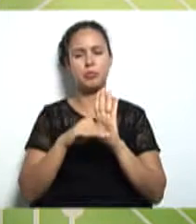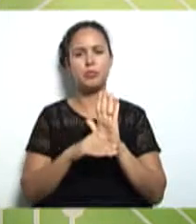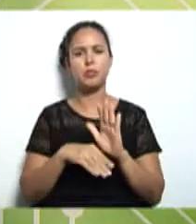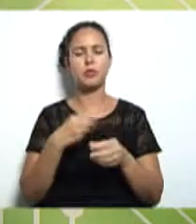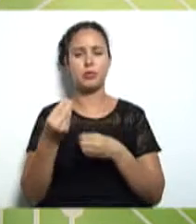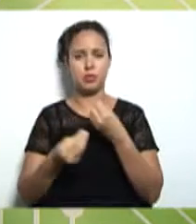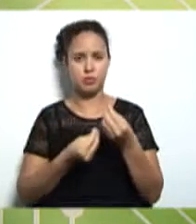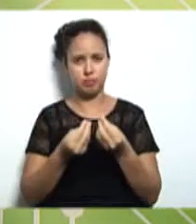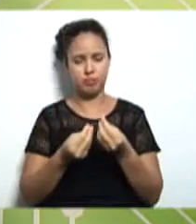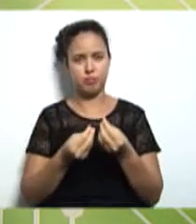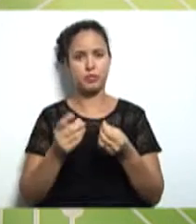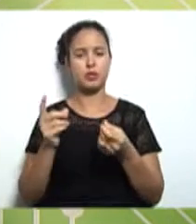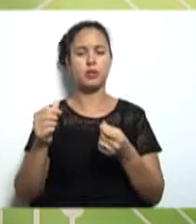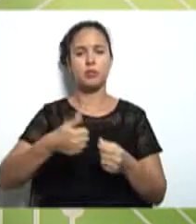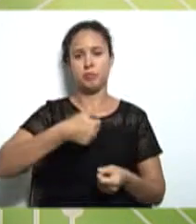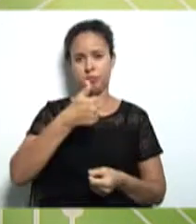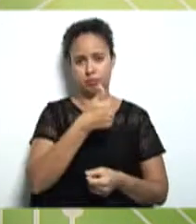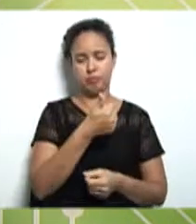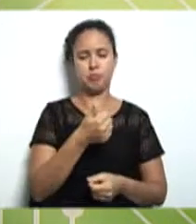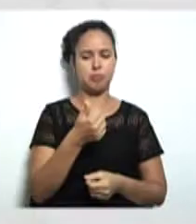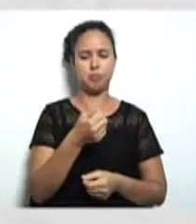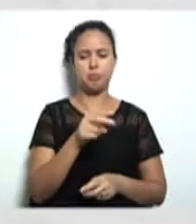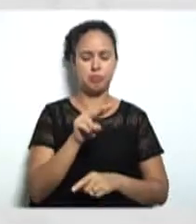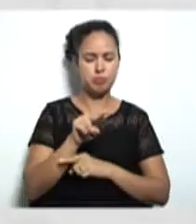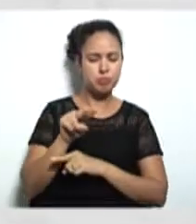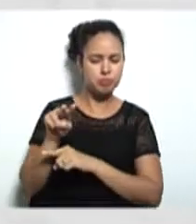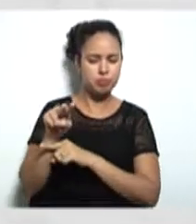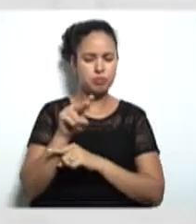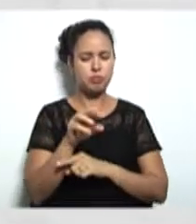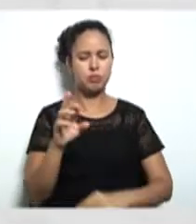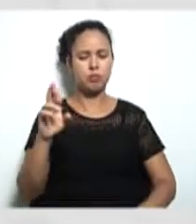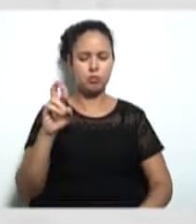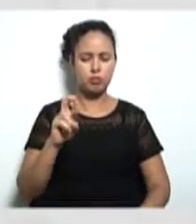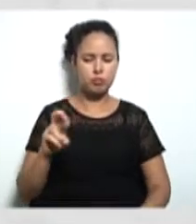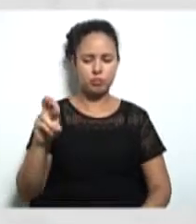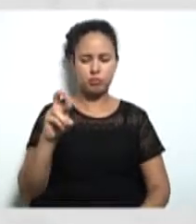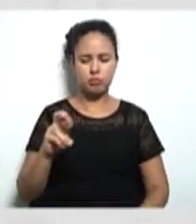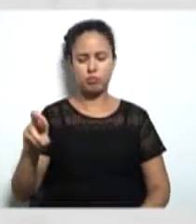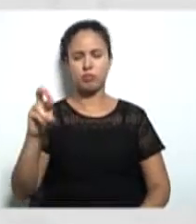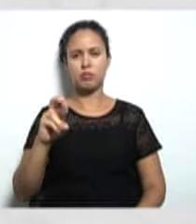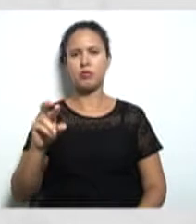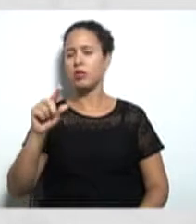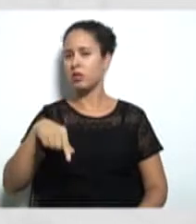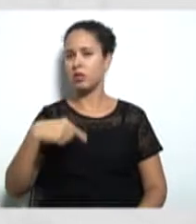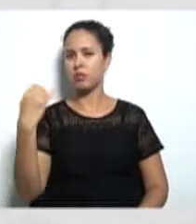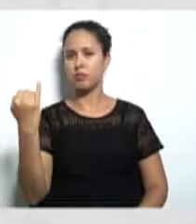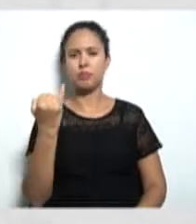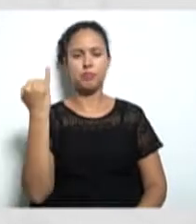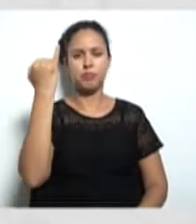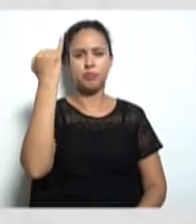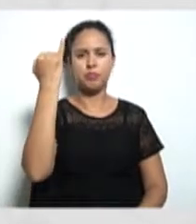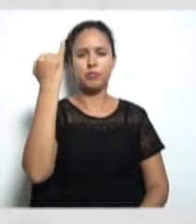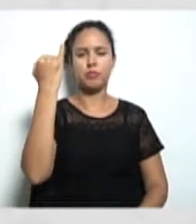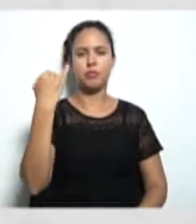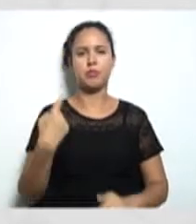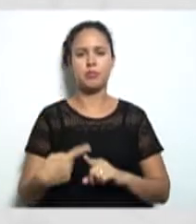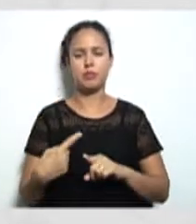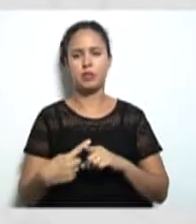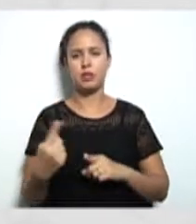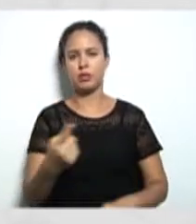aí, observando. A observação, ela é um princípio fundamental e nós